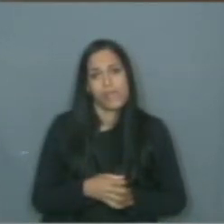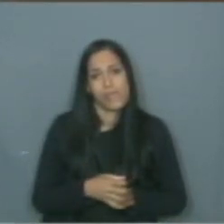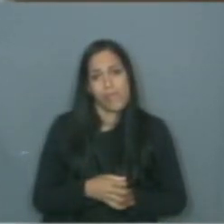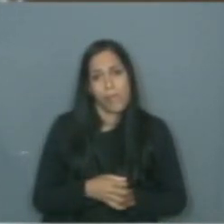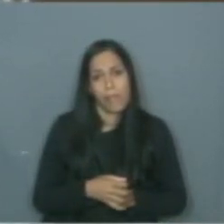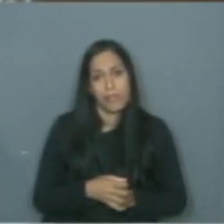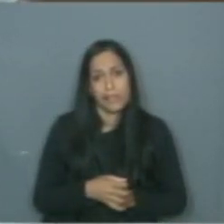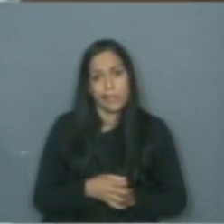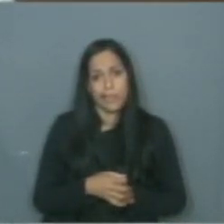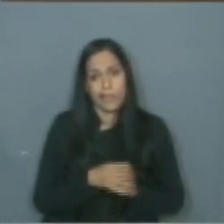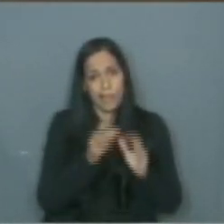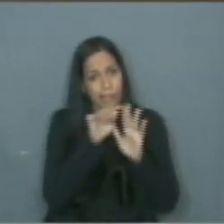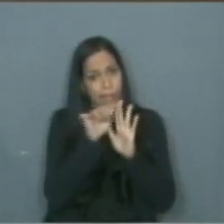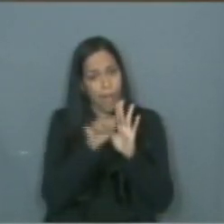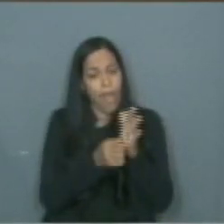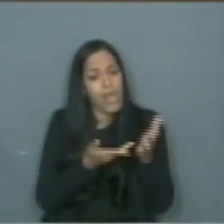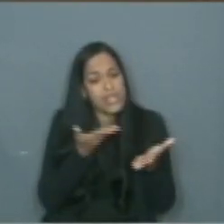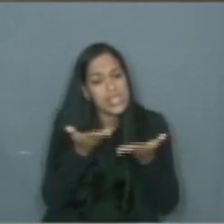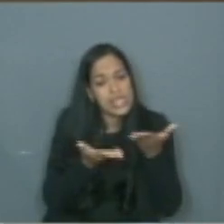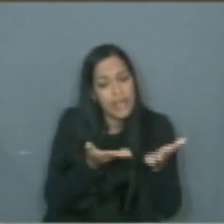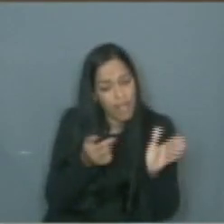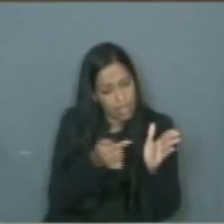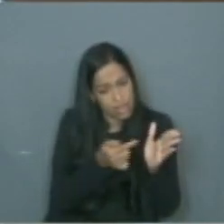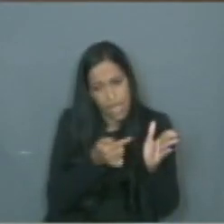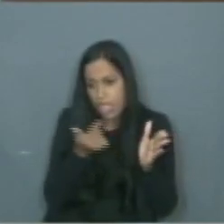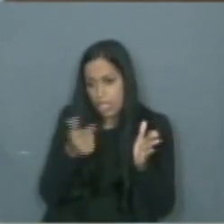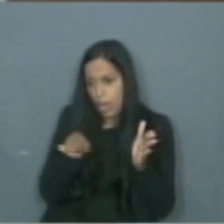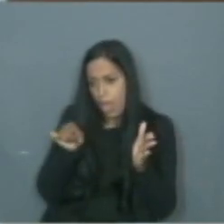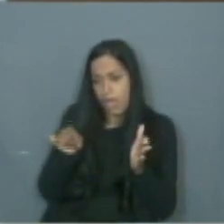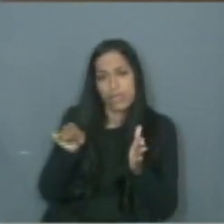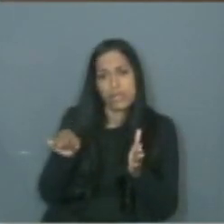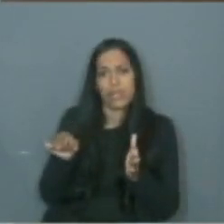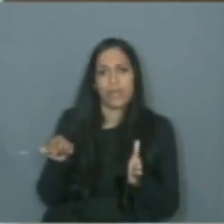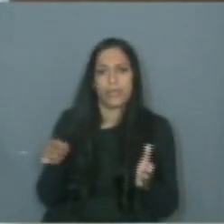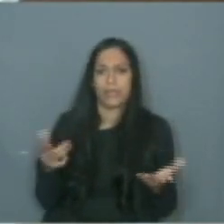Por que critério serviu para esse, não serviu para esse?